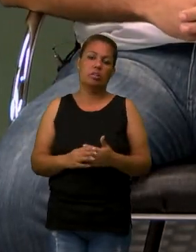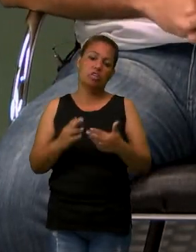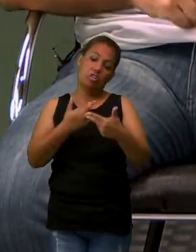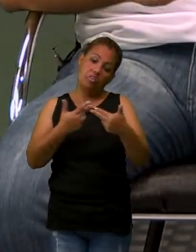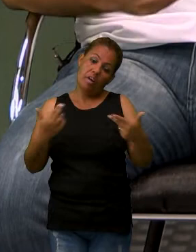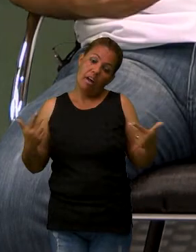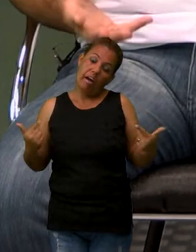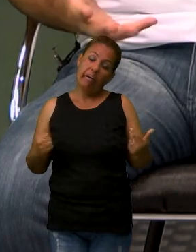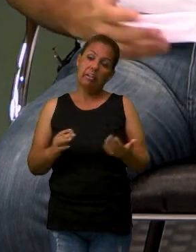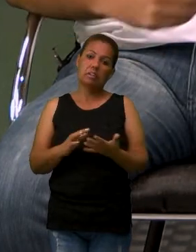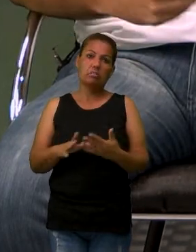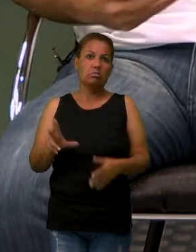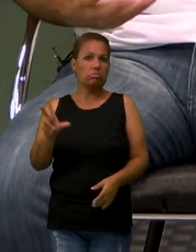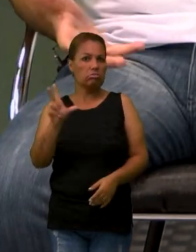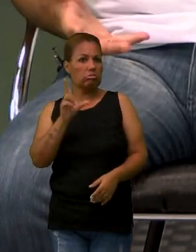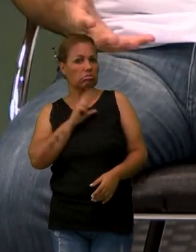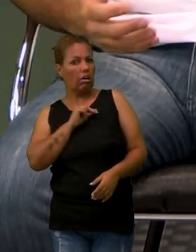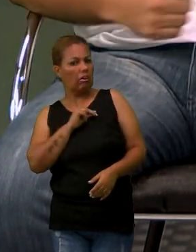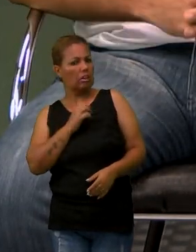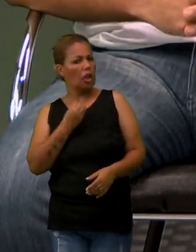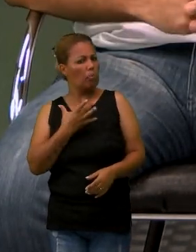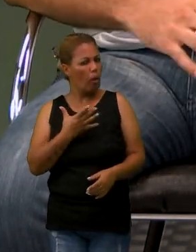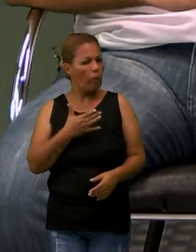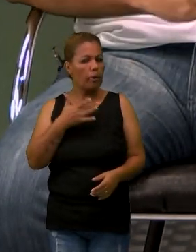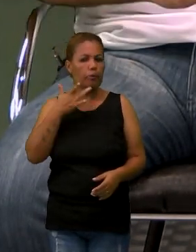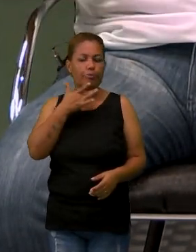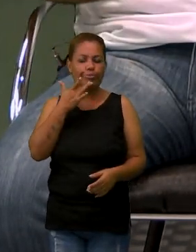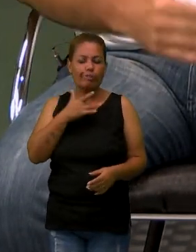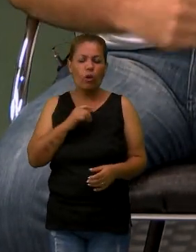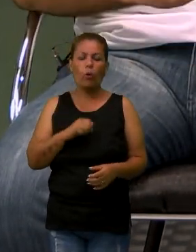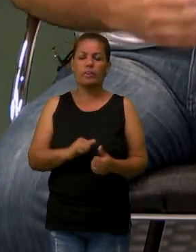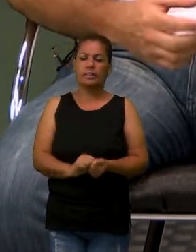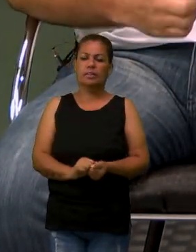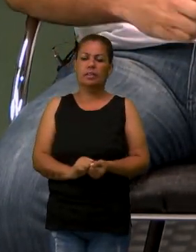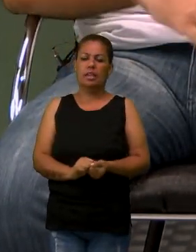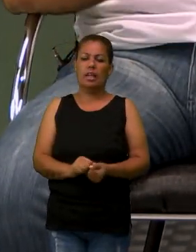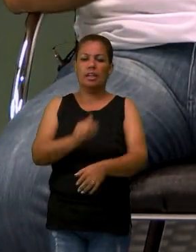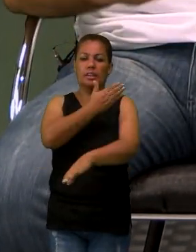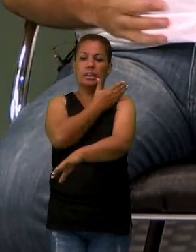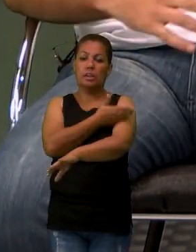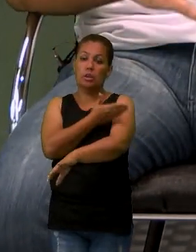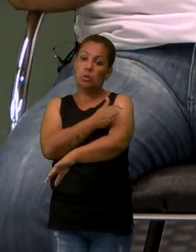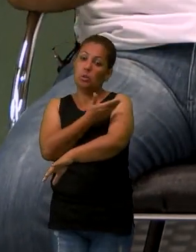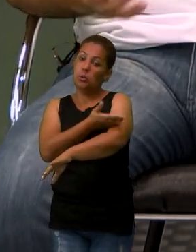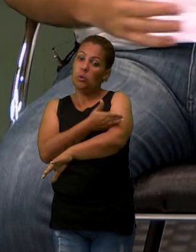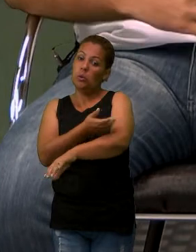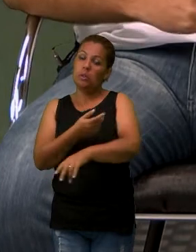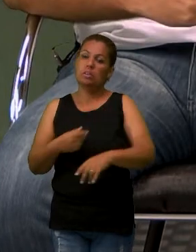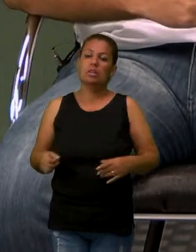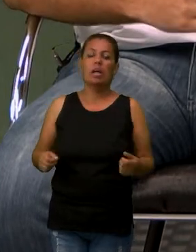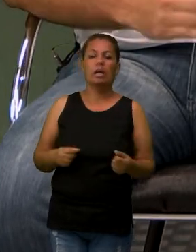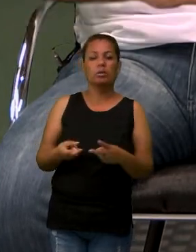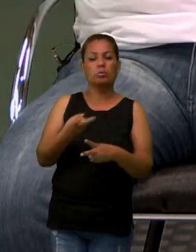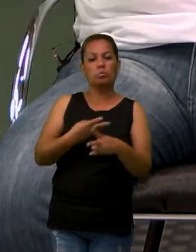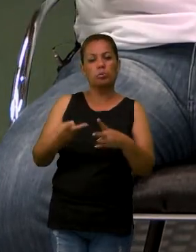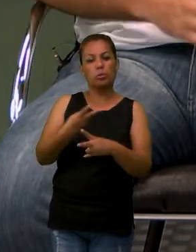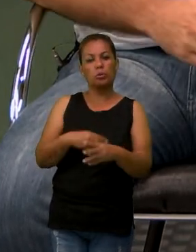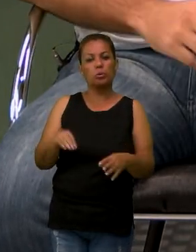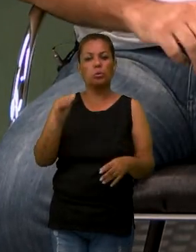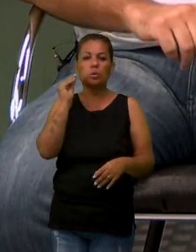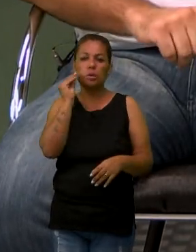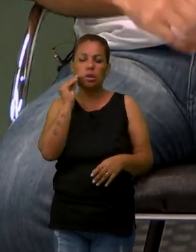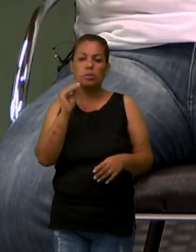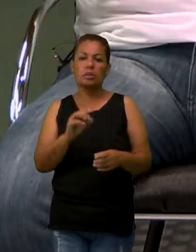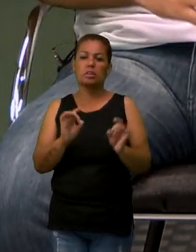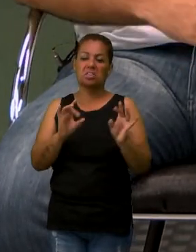neves ea nossa eu me dei bem nesse esporte então aí você vai começar os treinos vai procurar se especializar e atingir um